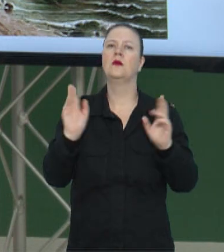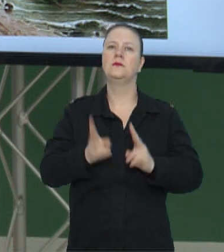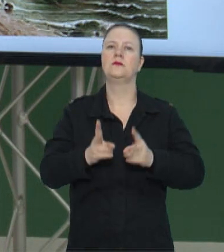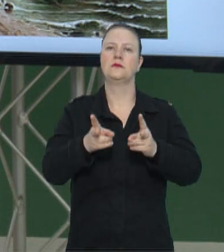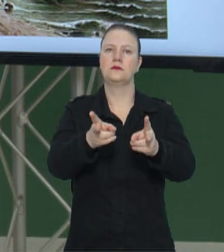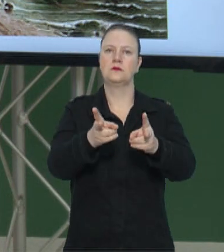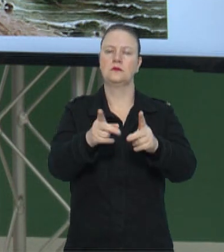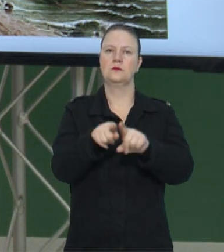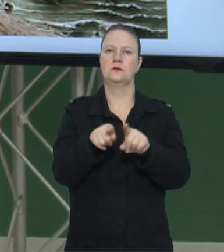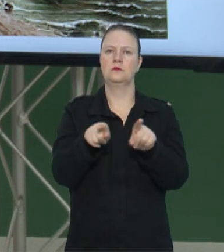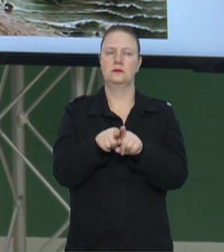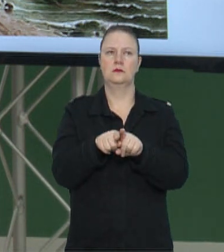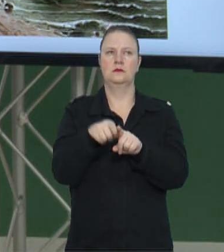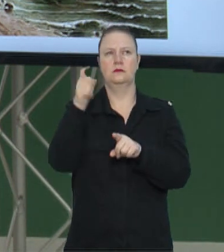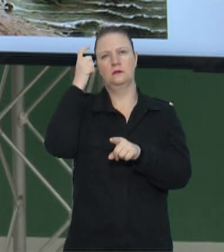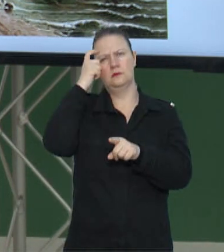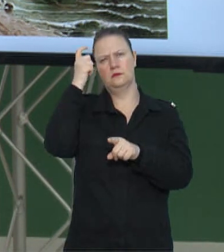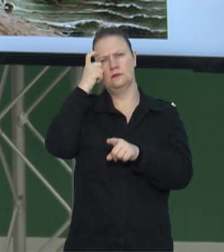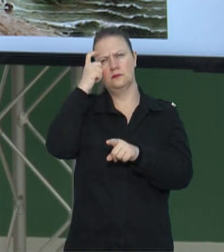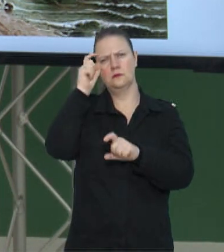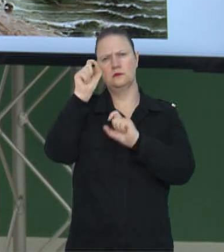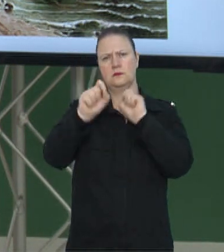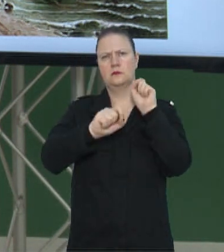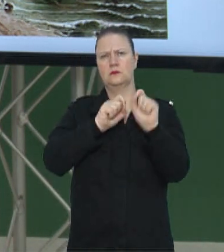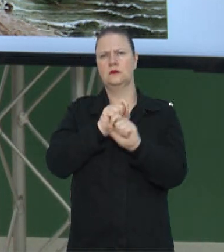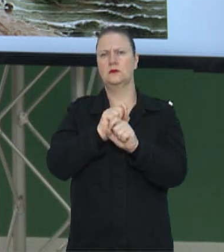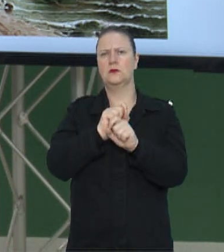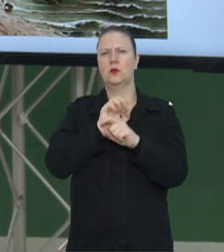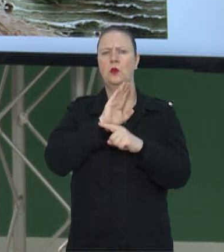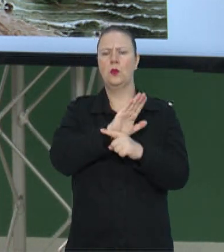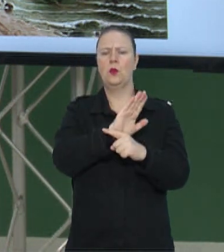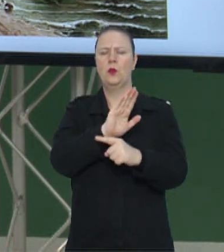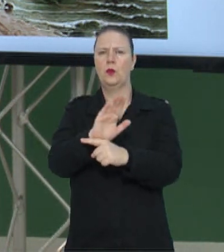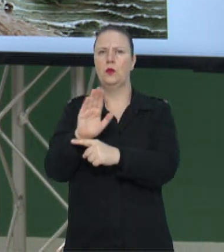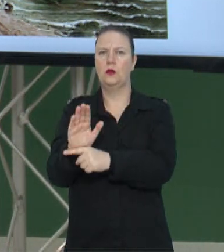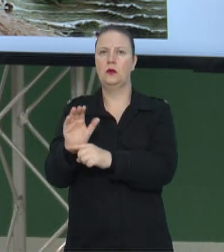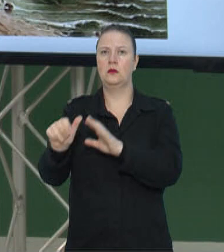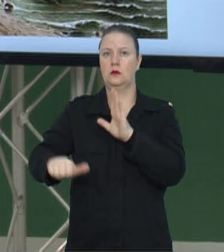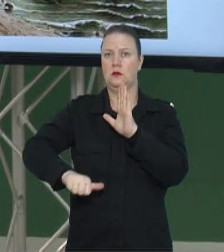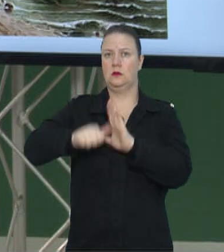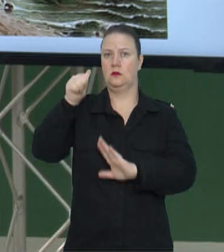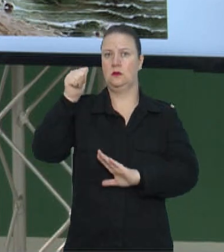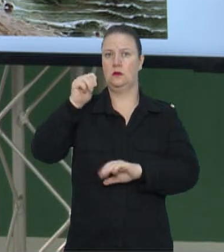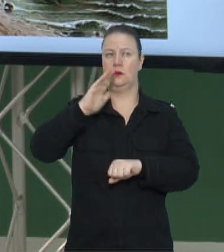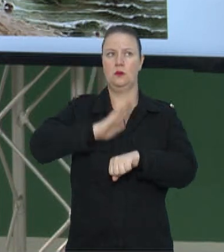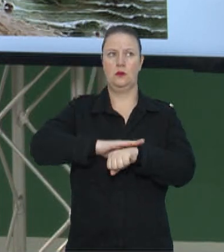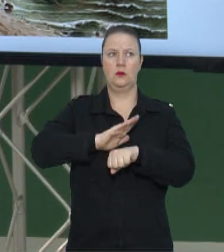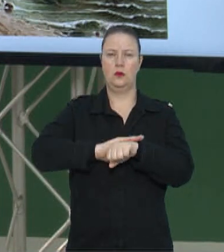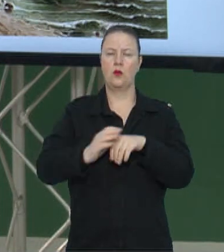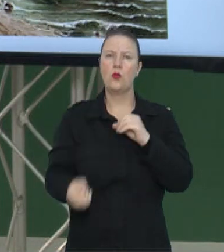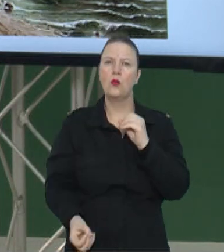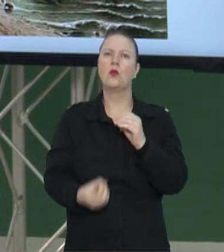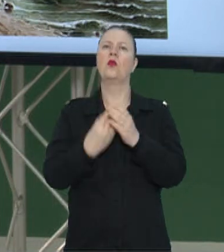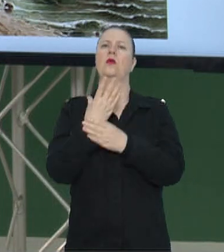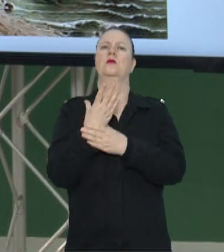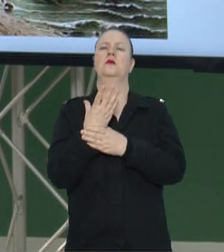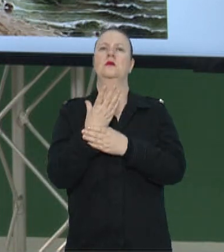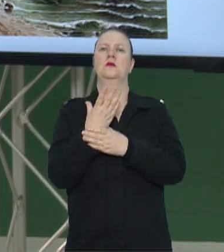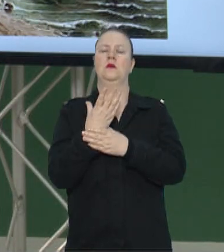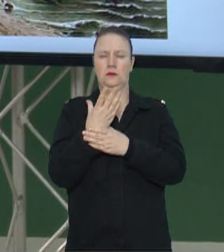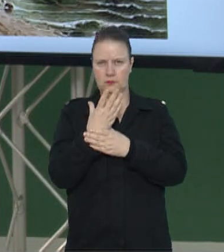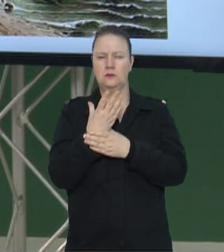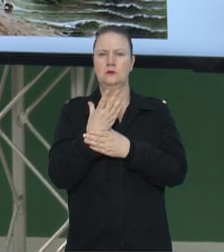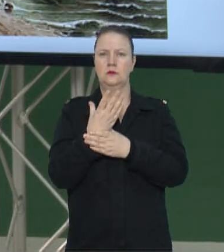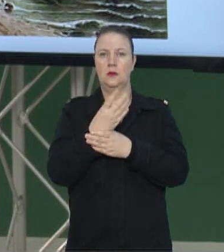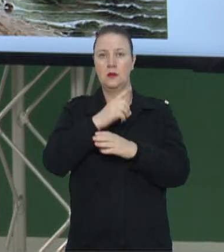então, vamos pensar um pouquinho em quem contribuiu primeiro para essa formação. Então,